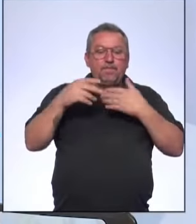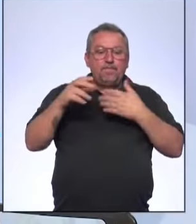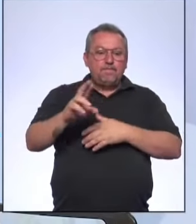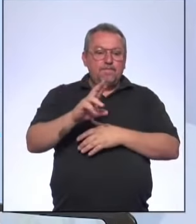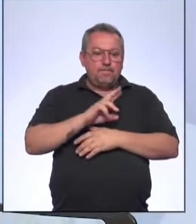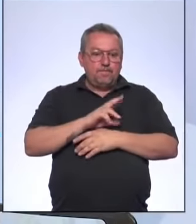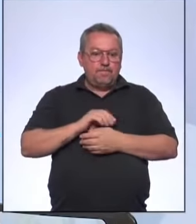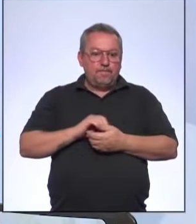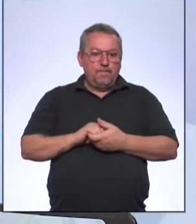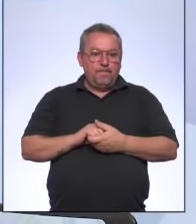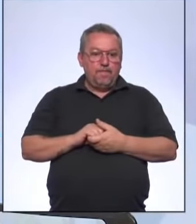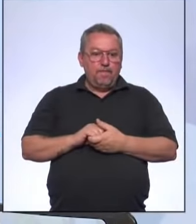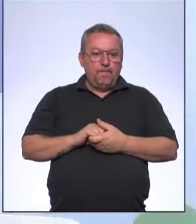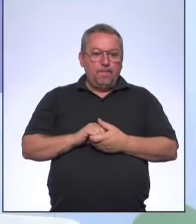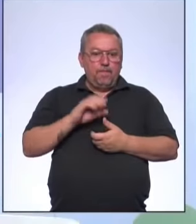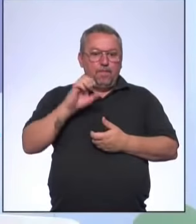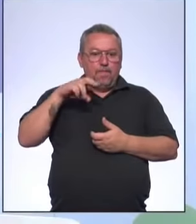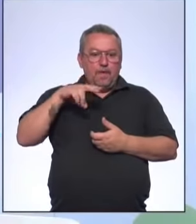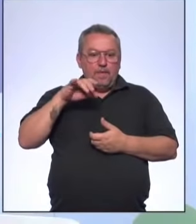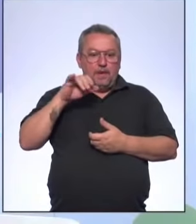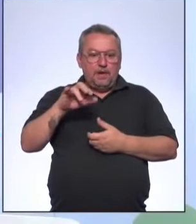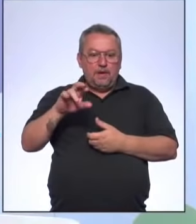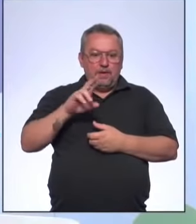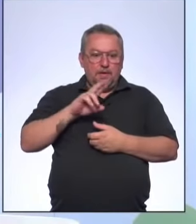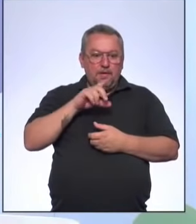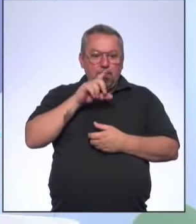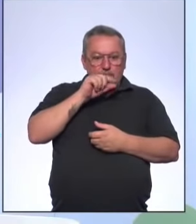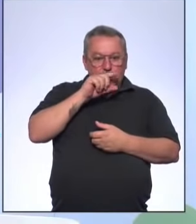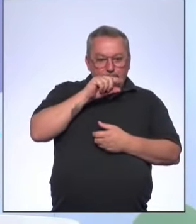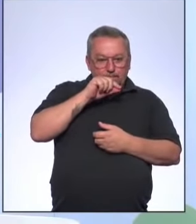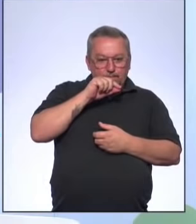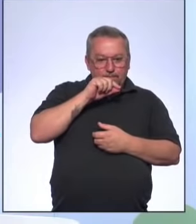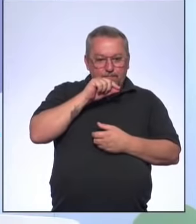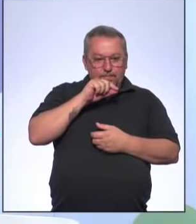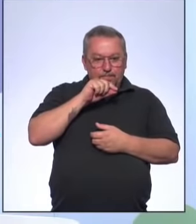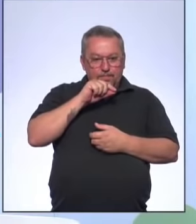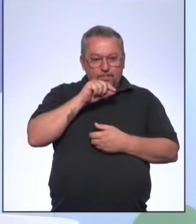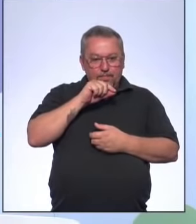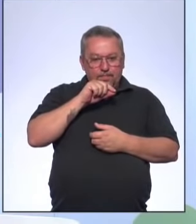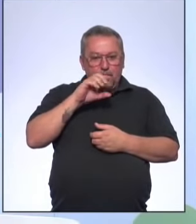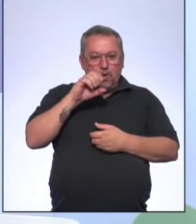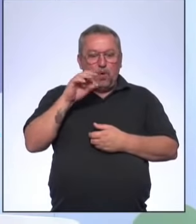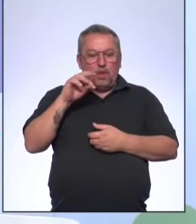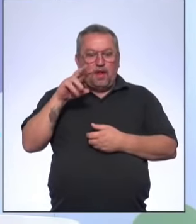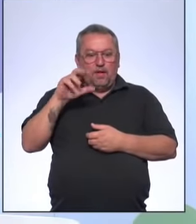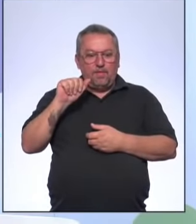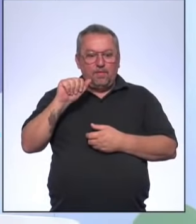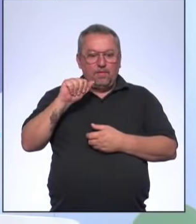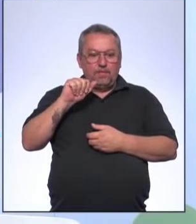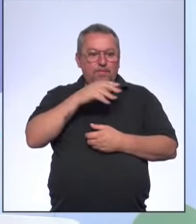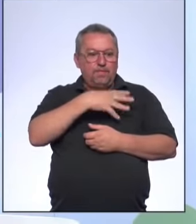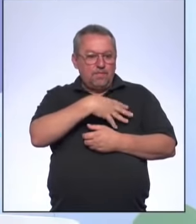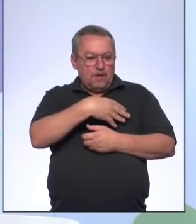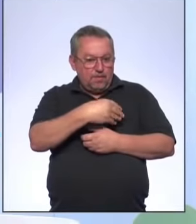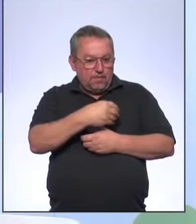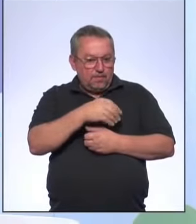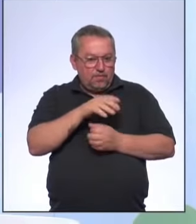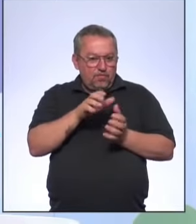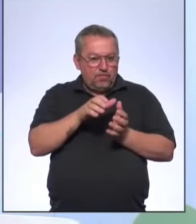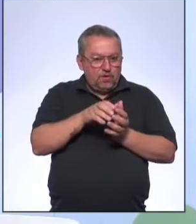foi a resposta dos alunos a emily respondeu birds pássaros ou estável respondeu -